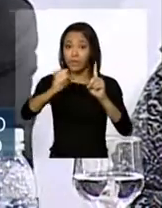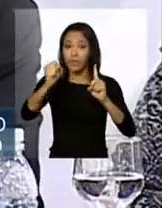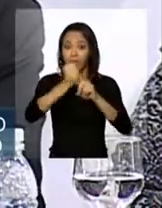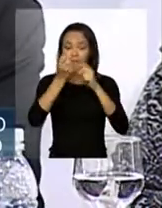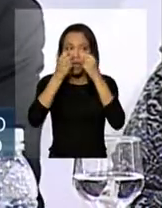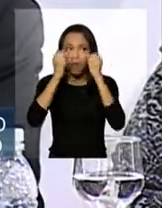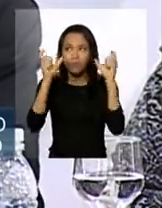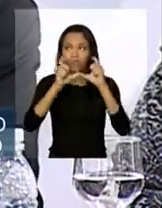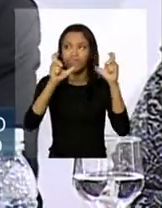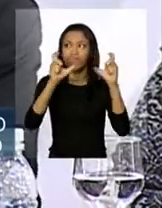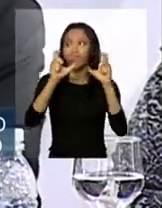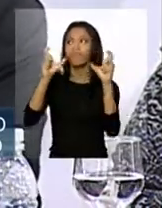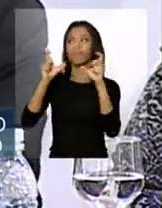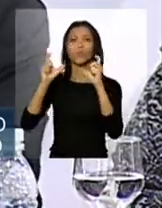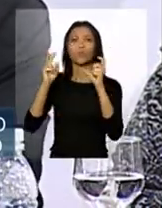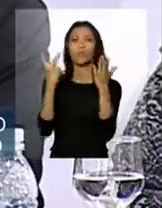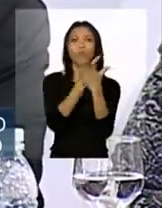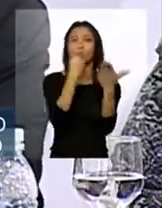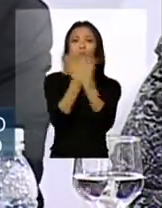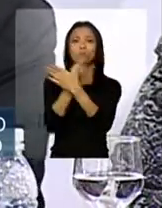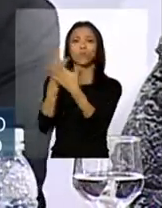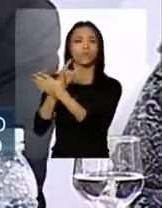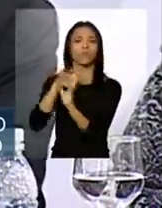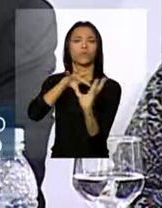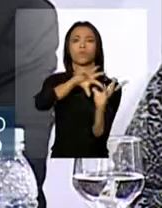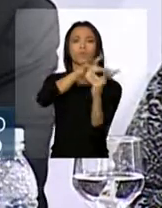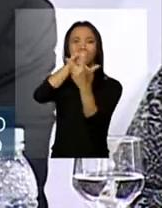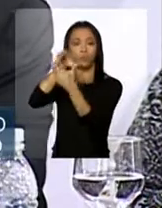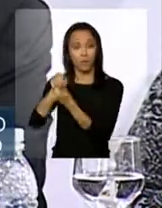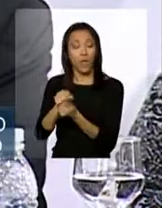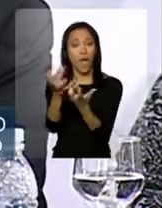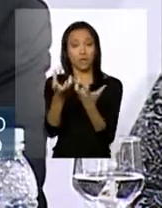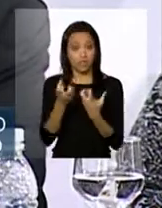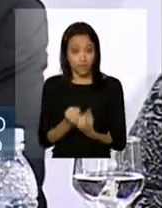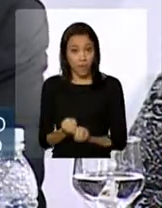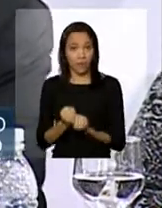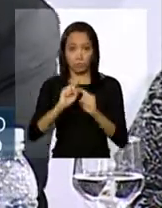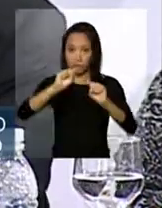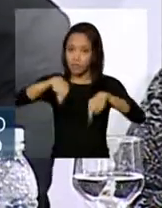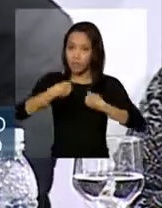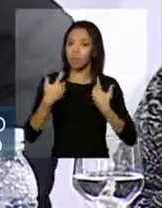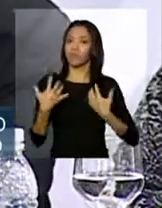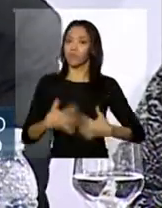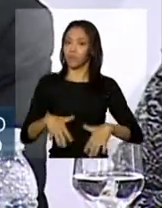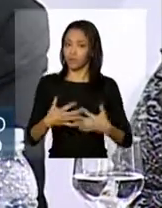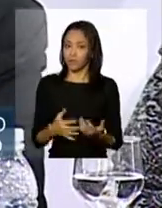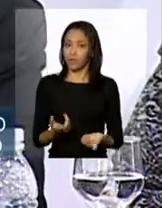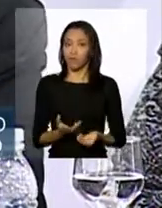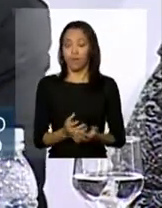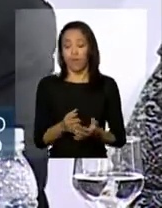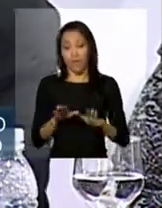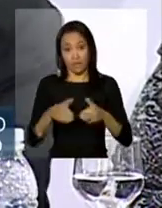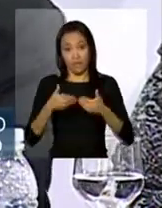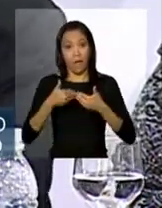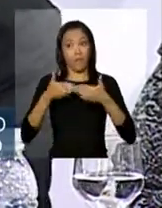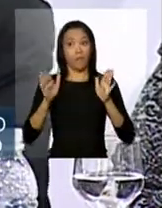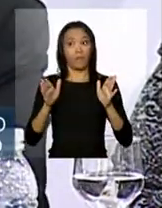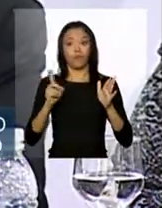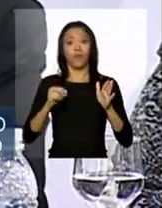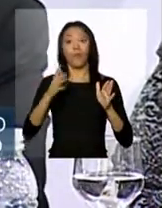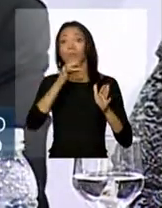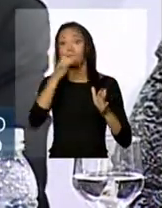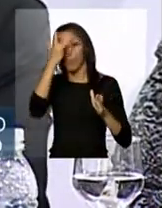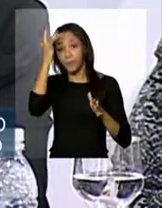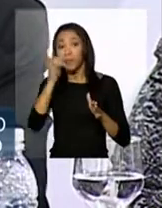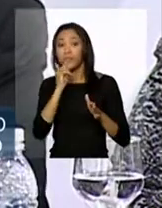que se movimenta, aceita desafios, é uma sociedade aberta, talvez não tanto na imigração, como os